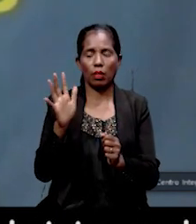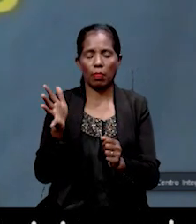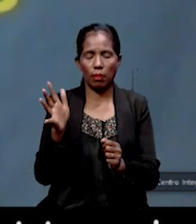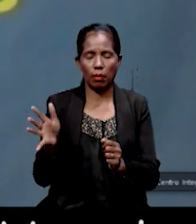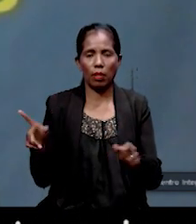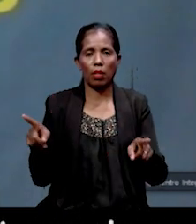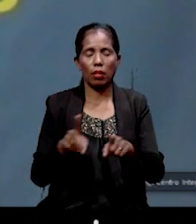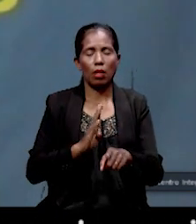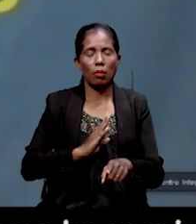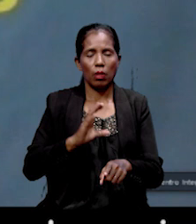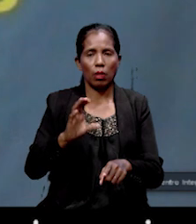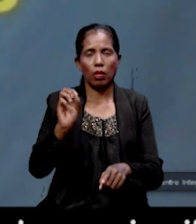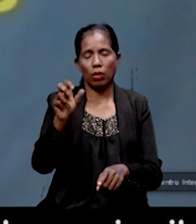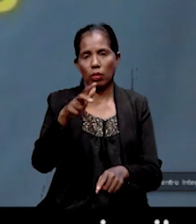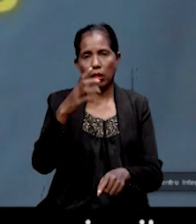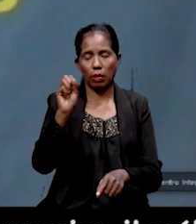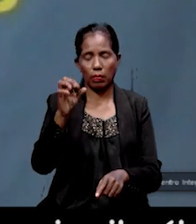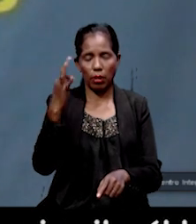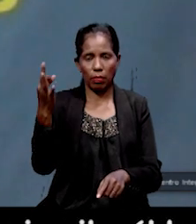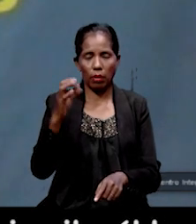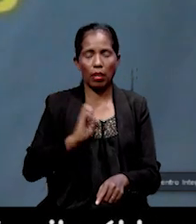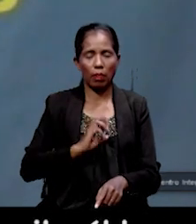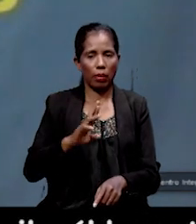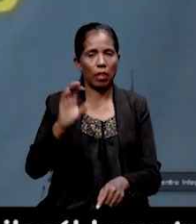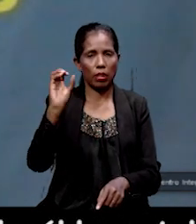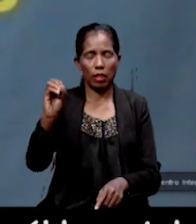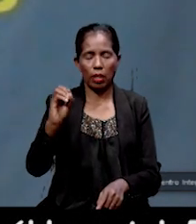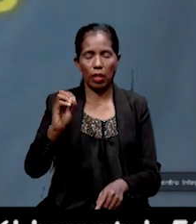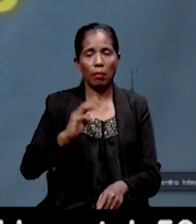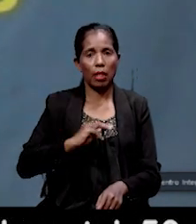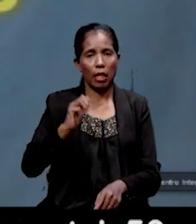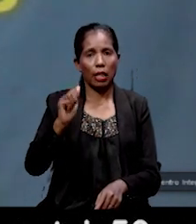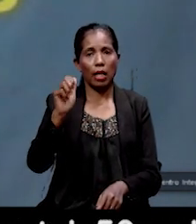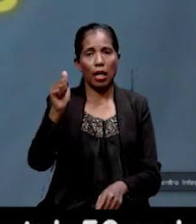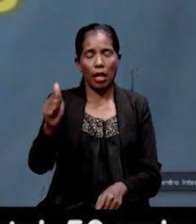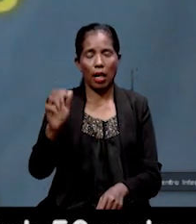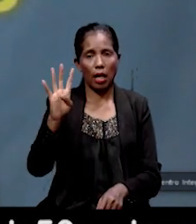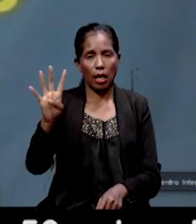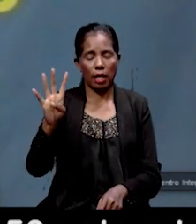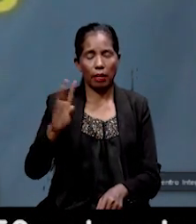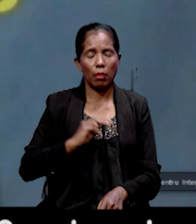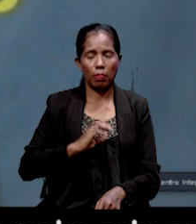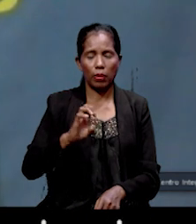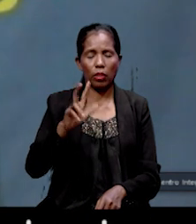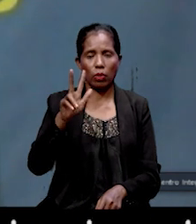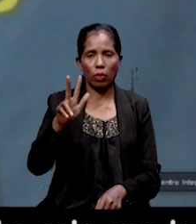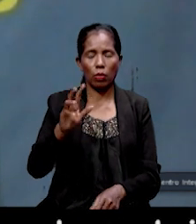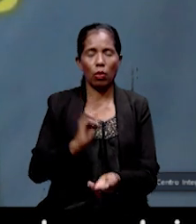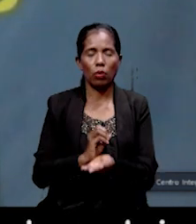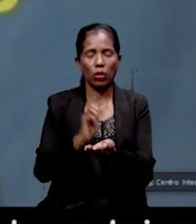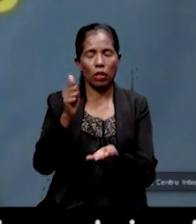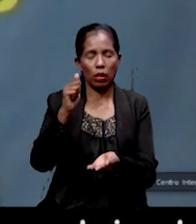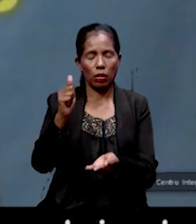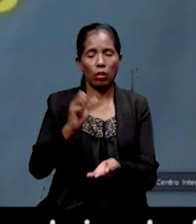macanesan, baucau sanulu resinsia, ermera zero, maliana hat, maubisi tolu, Raiua sanulu, suai